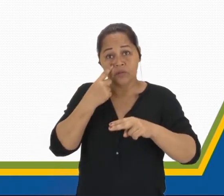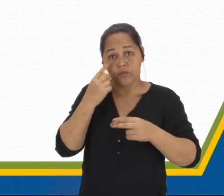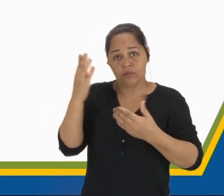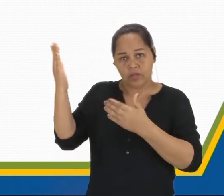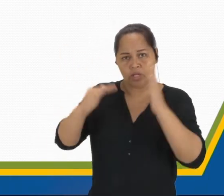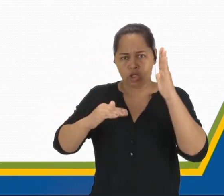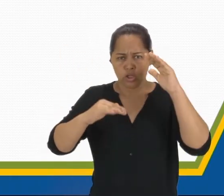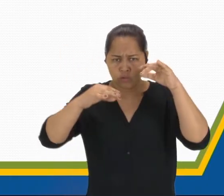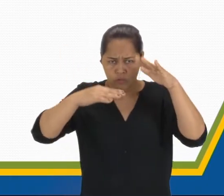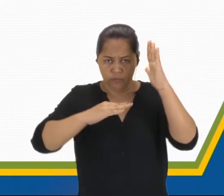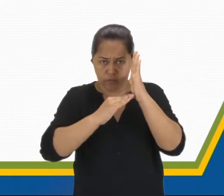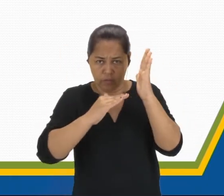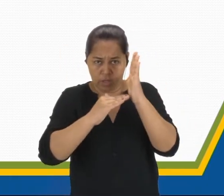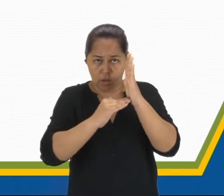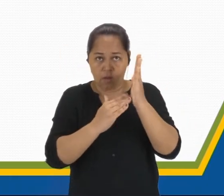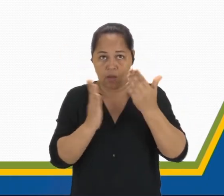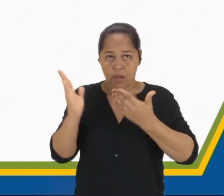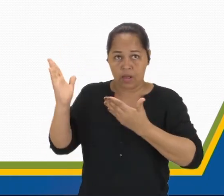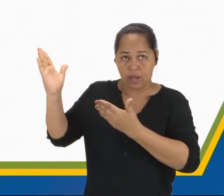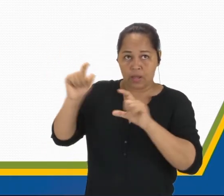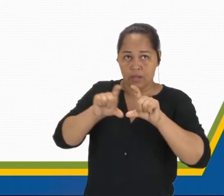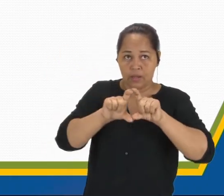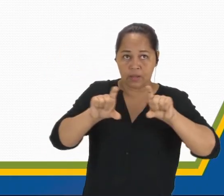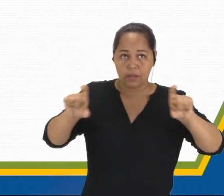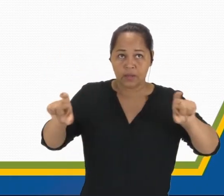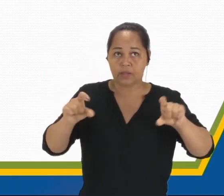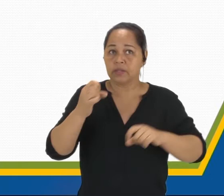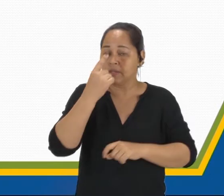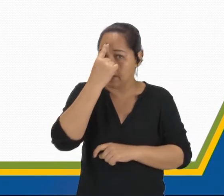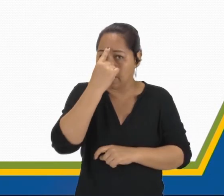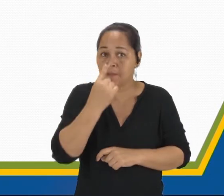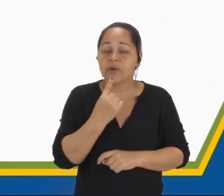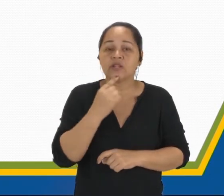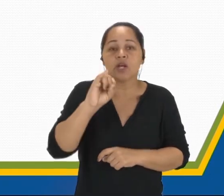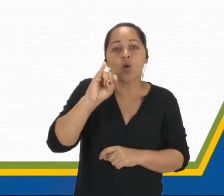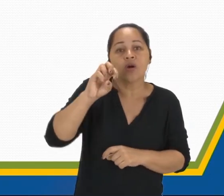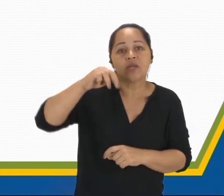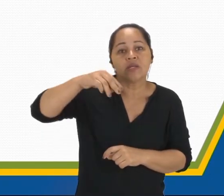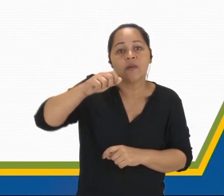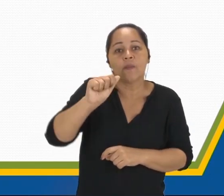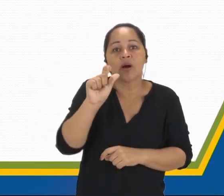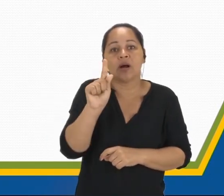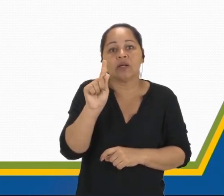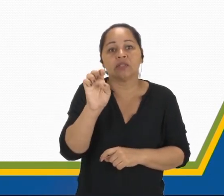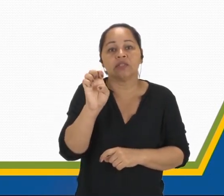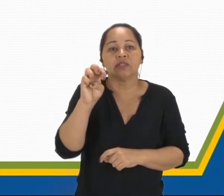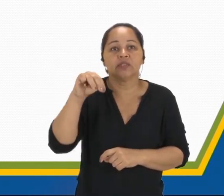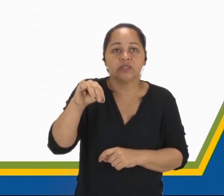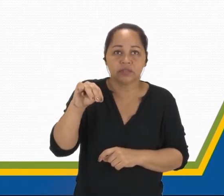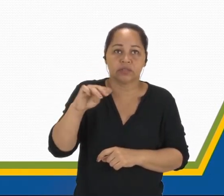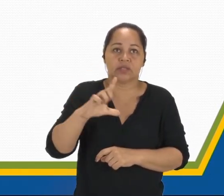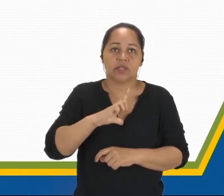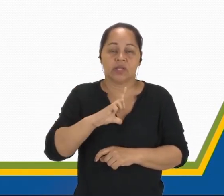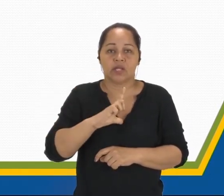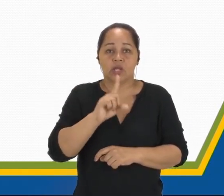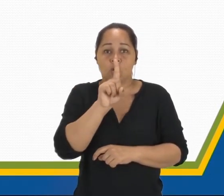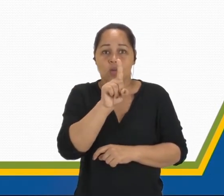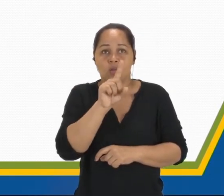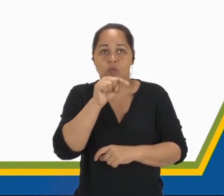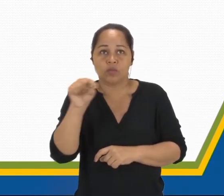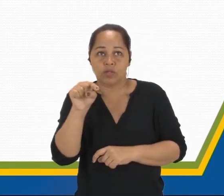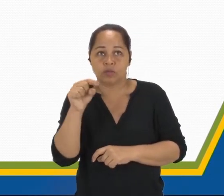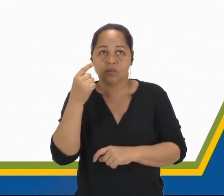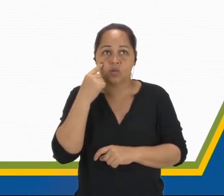eixo x, ó, π sobre 2 e 3π sobre 2, não vai ter definição. Isso em relação à função que? Secante, porque a